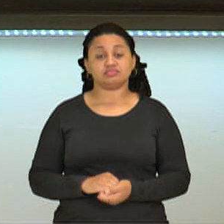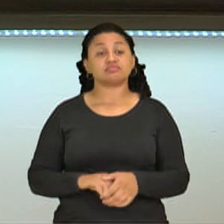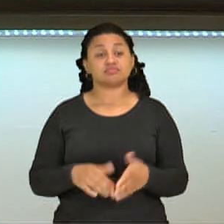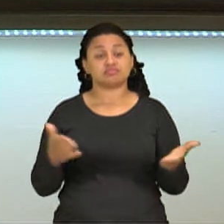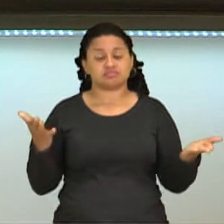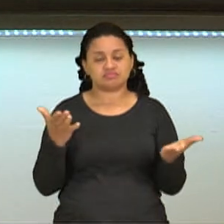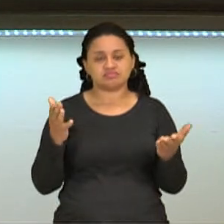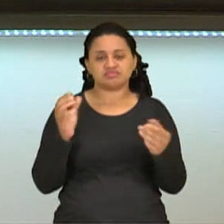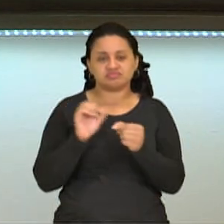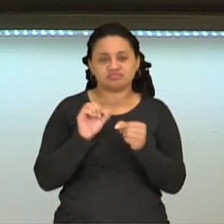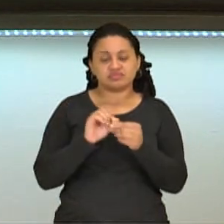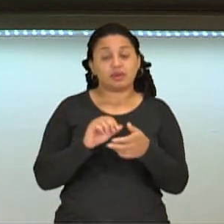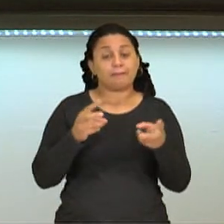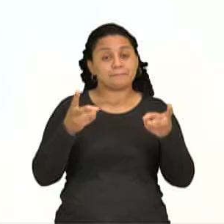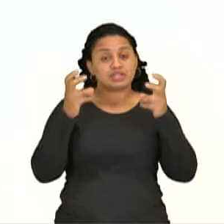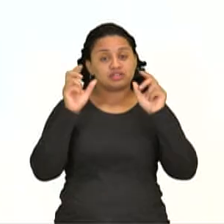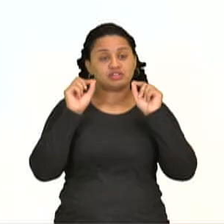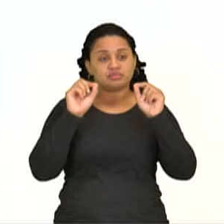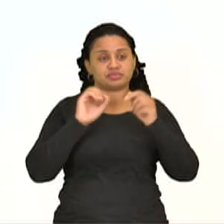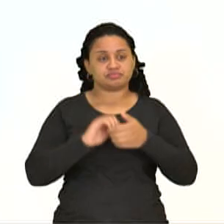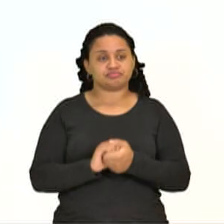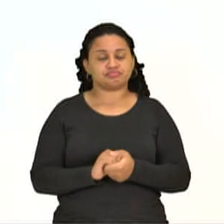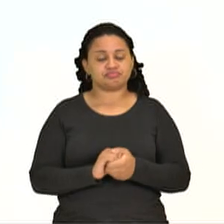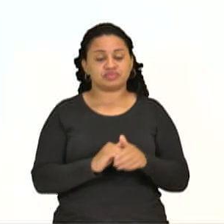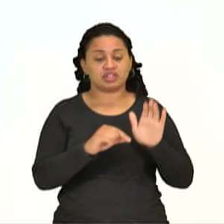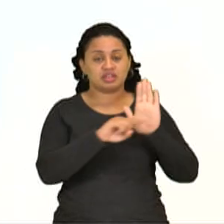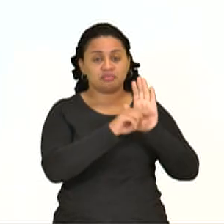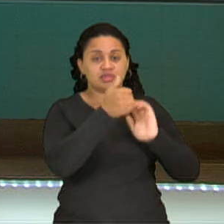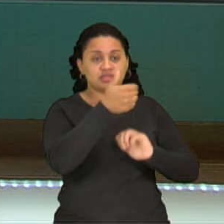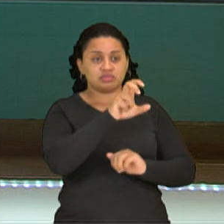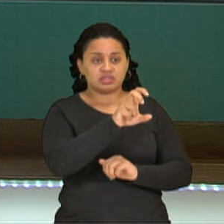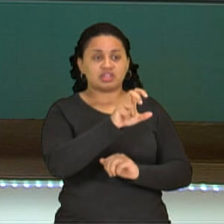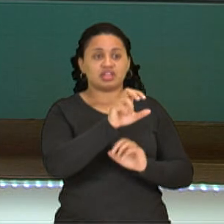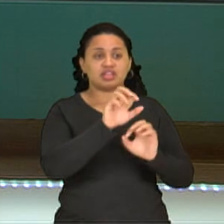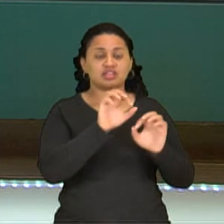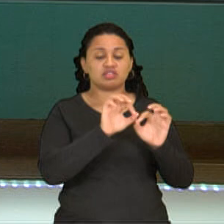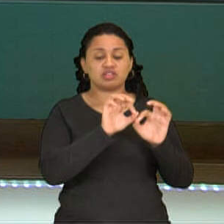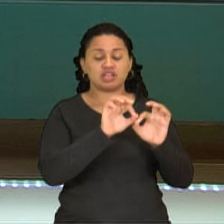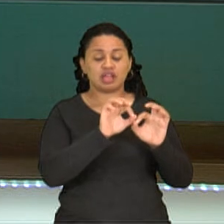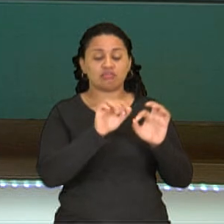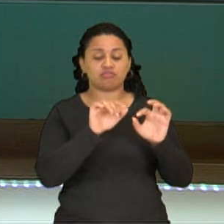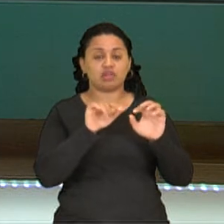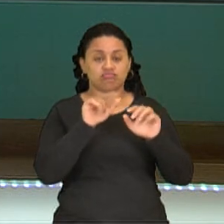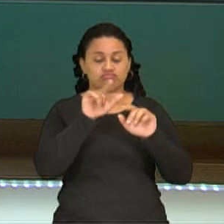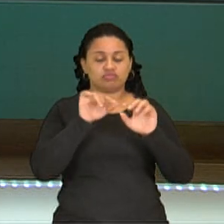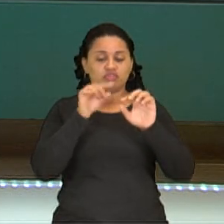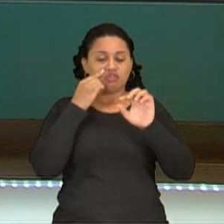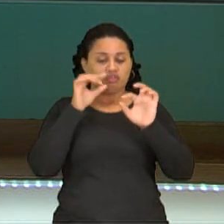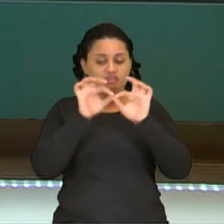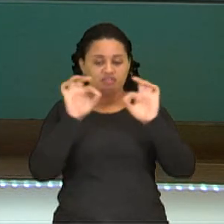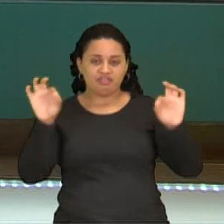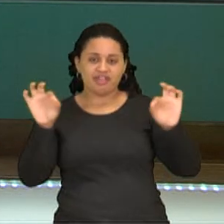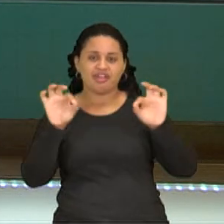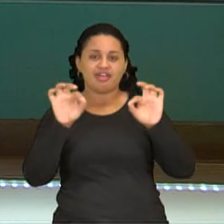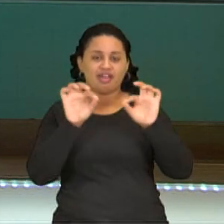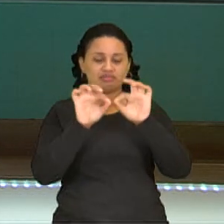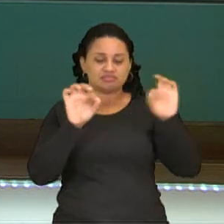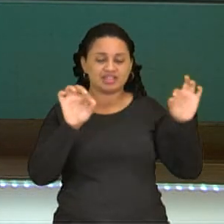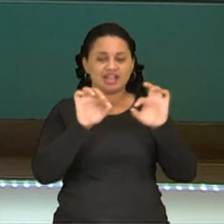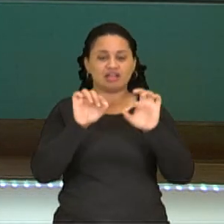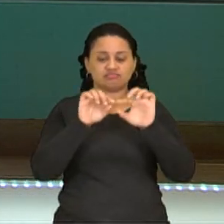Vamos lá? Então veja, menos 15 ele está mais distante do zero, né? Ele está lá no lado esquerdo da